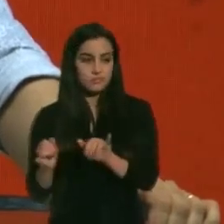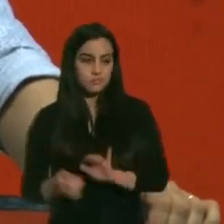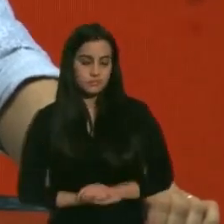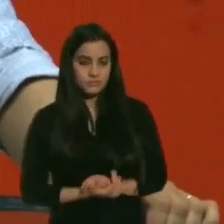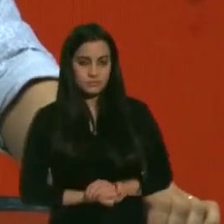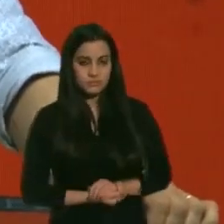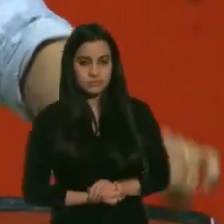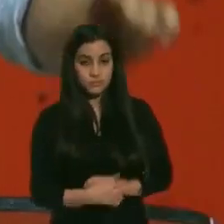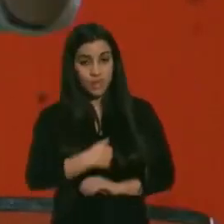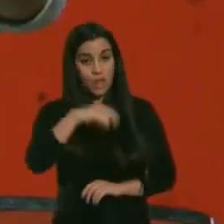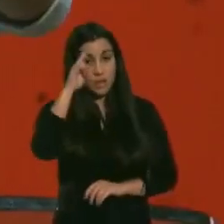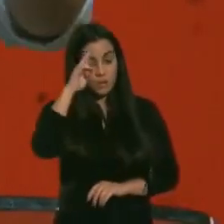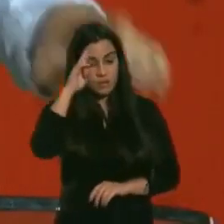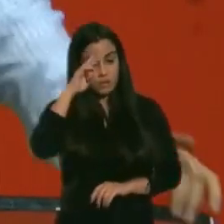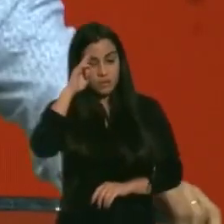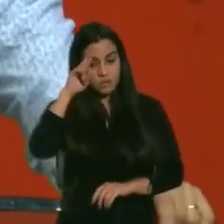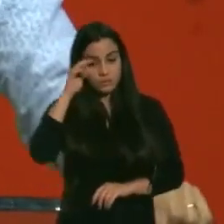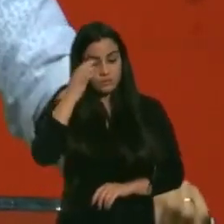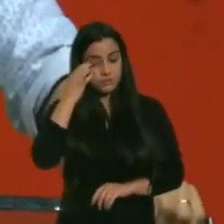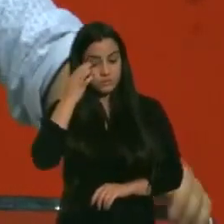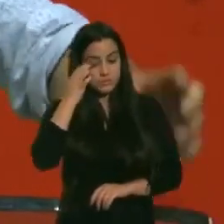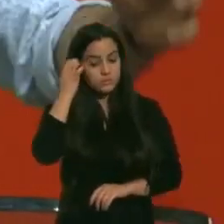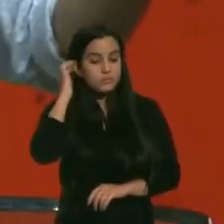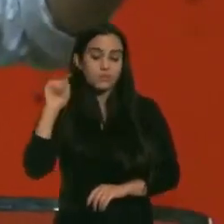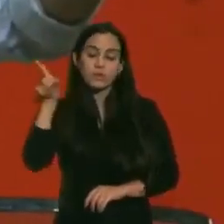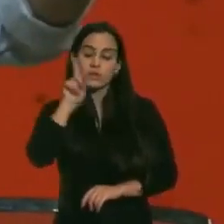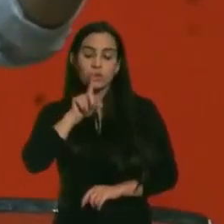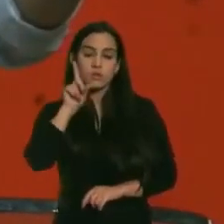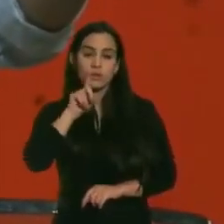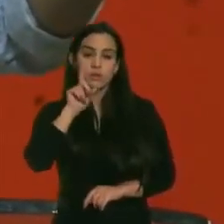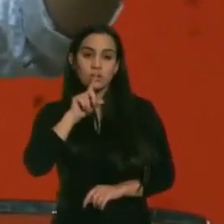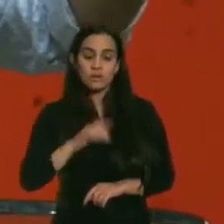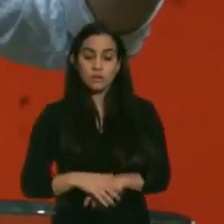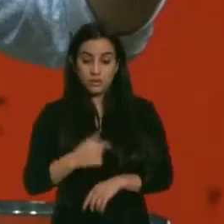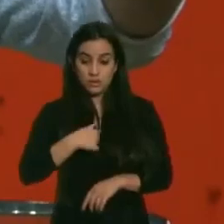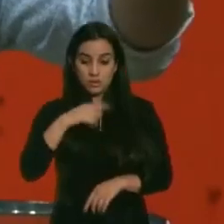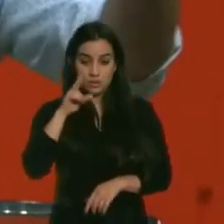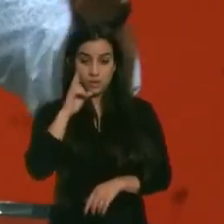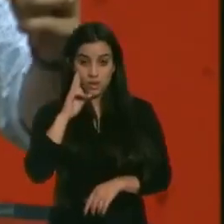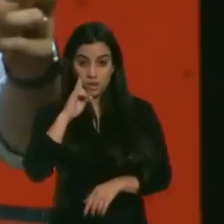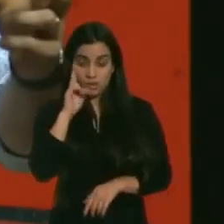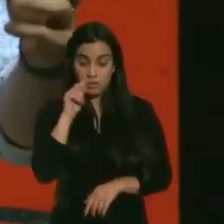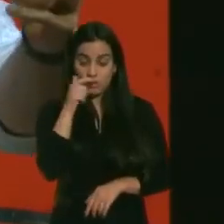Lembro uma vez em Nova York, numa praça, eu andando e eu vi um cara com,